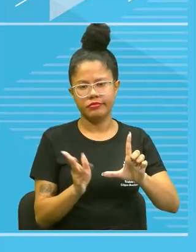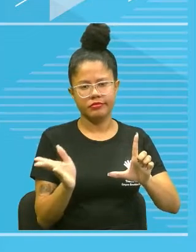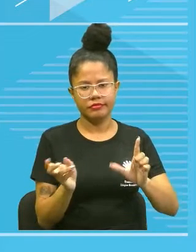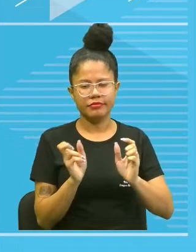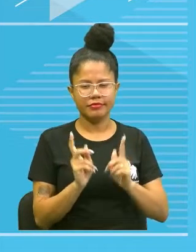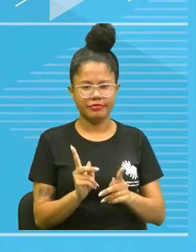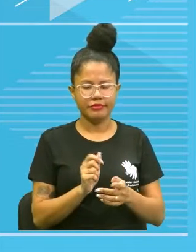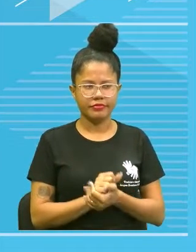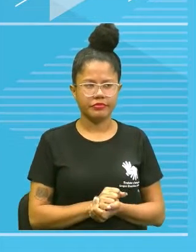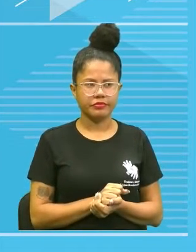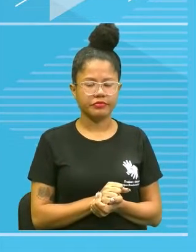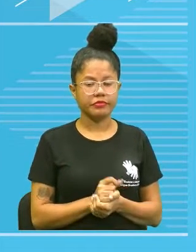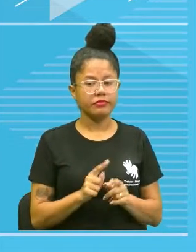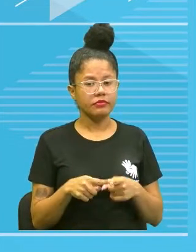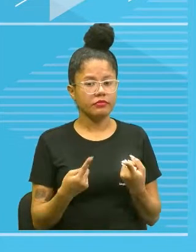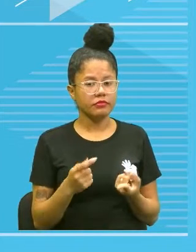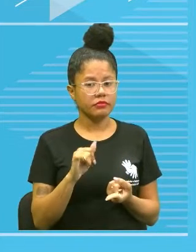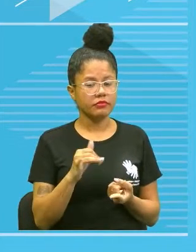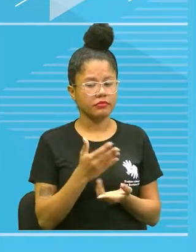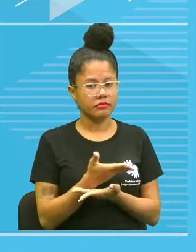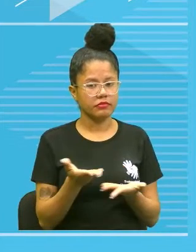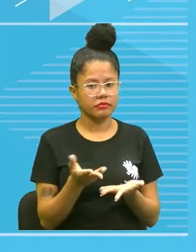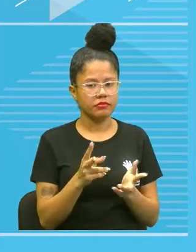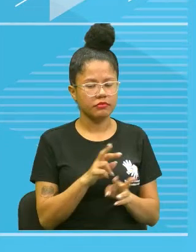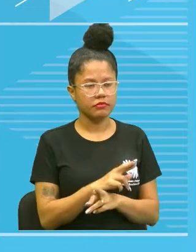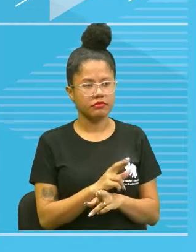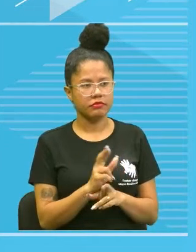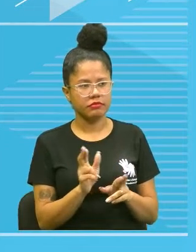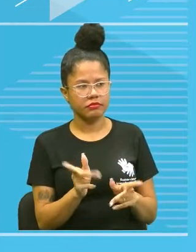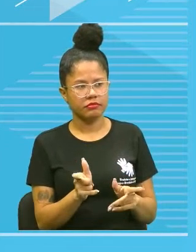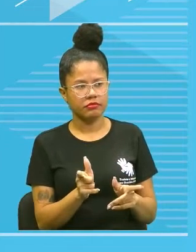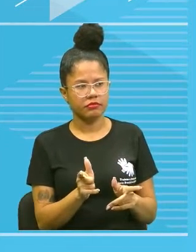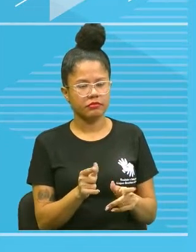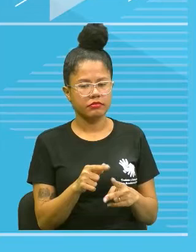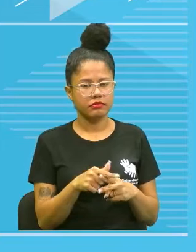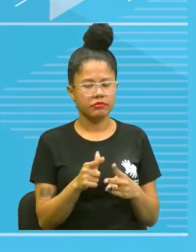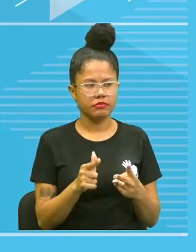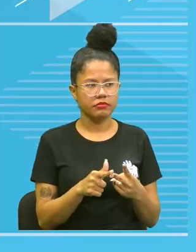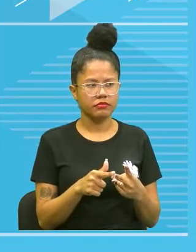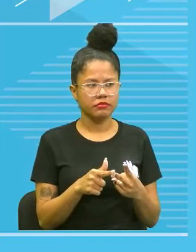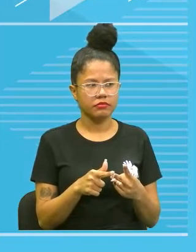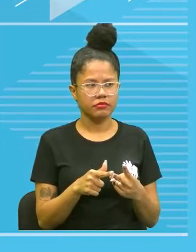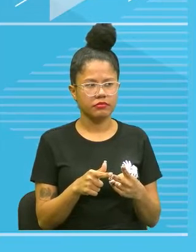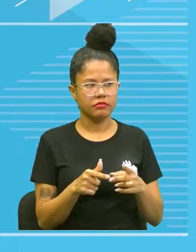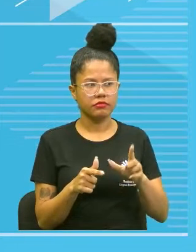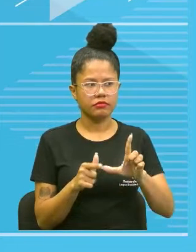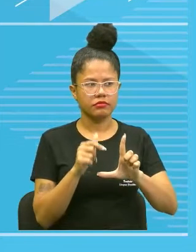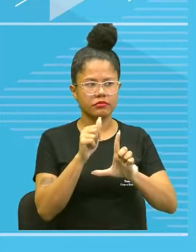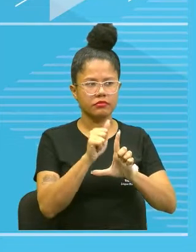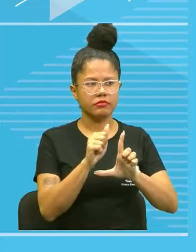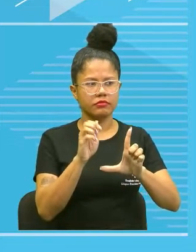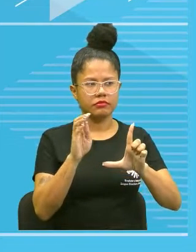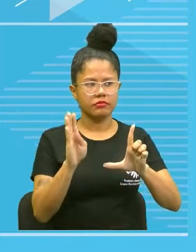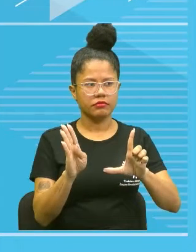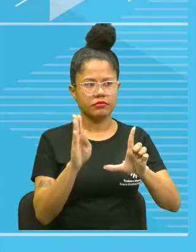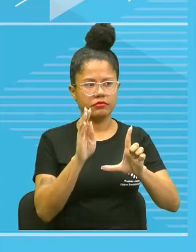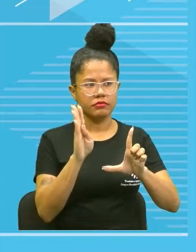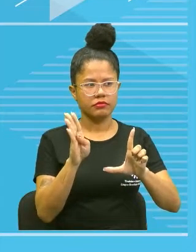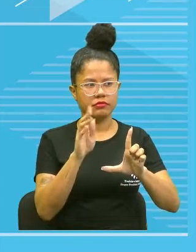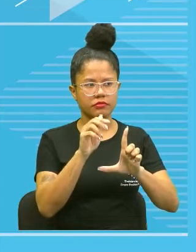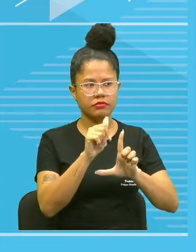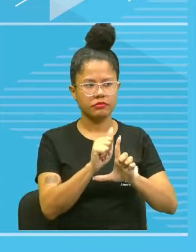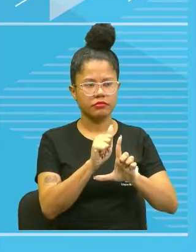ok? Mas se você separar em duas abertas, separar só de A para B e de B para A, o que é que você vai